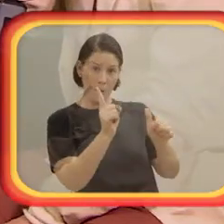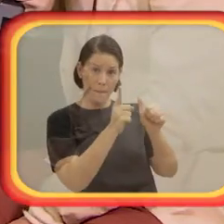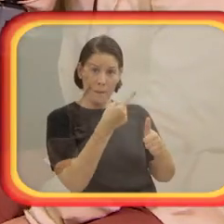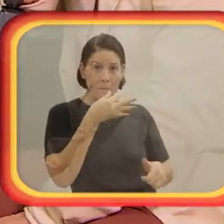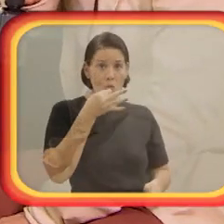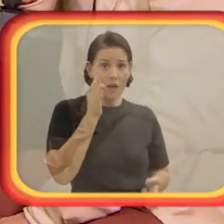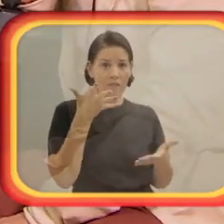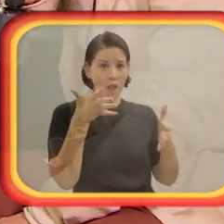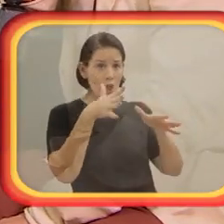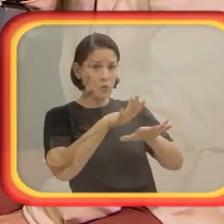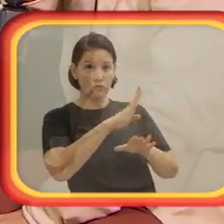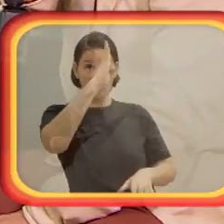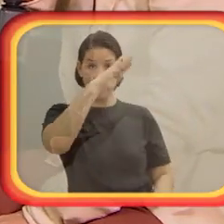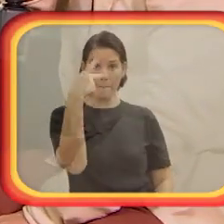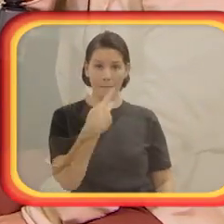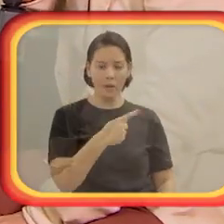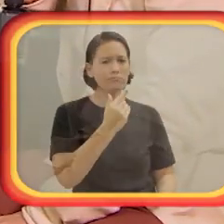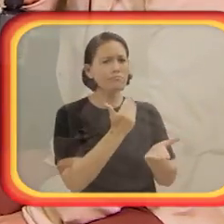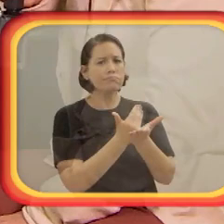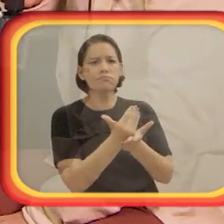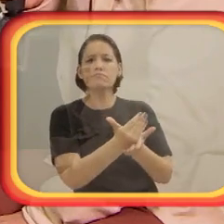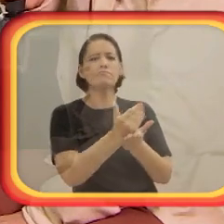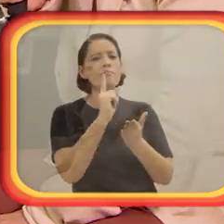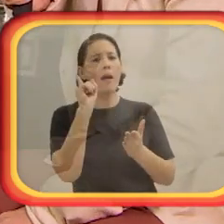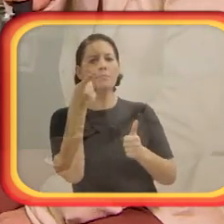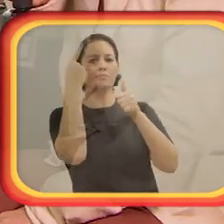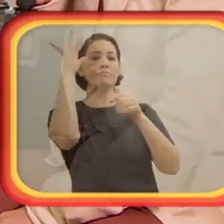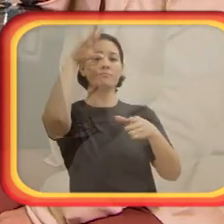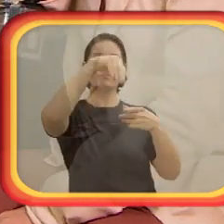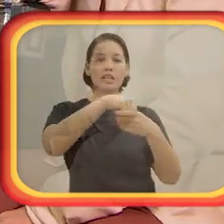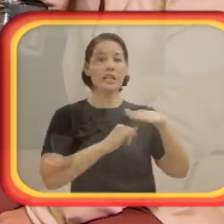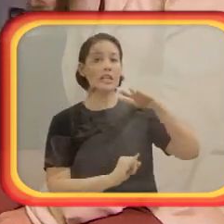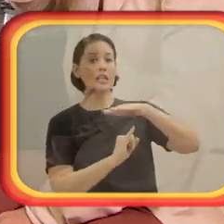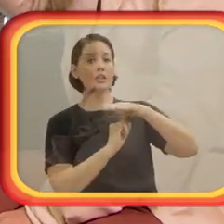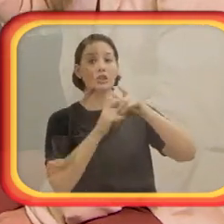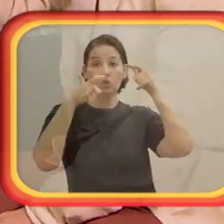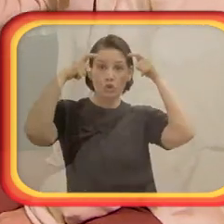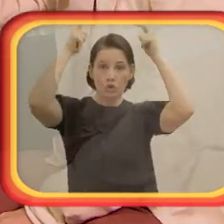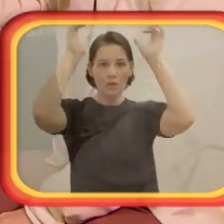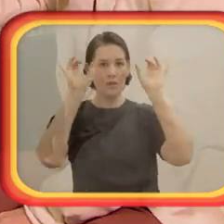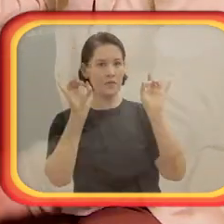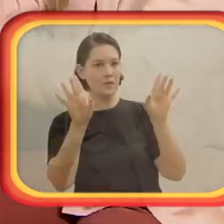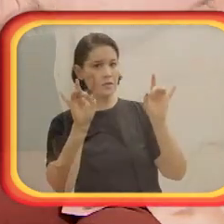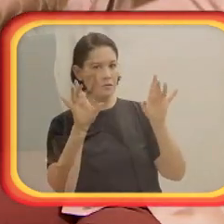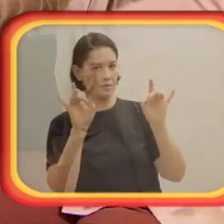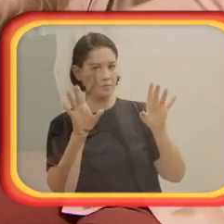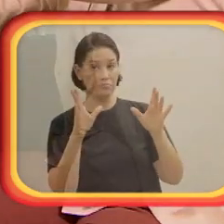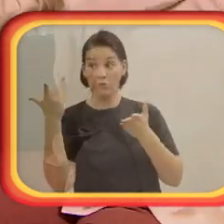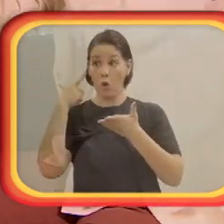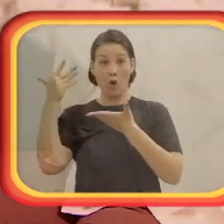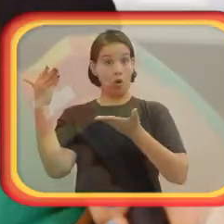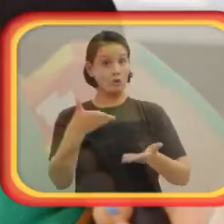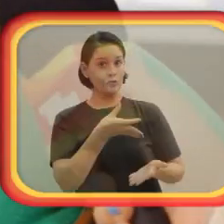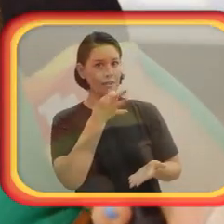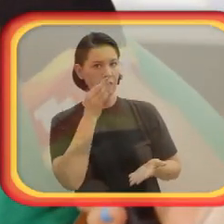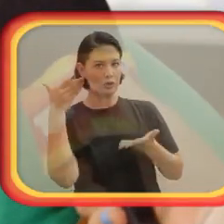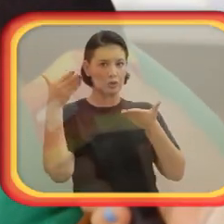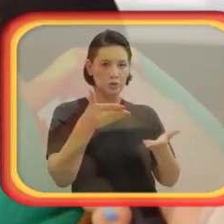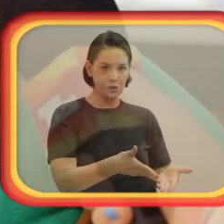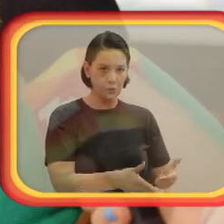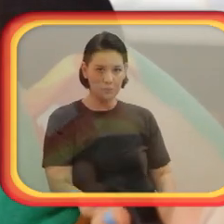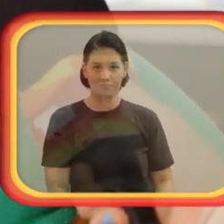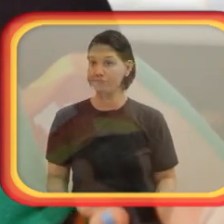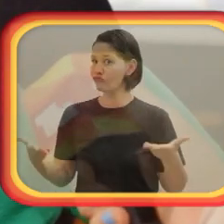Me conta um pouquinho como é que surgiu o primeiro café inclusivo. O primeiro café inclusivo do Brasil, ele é